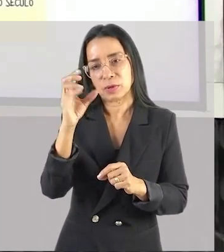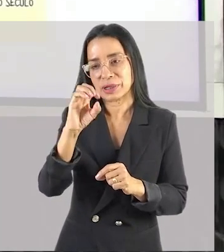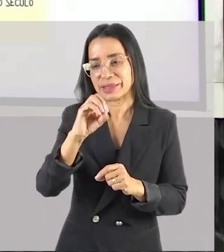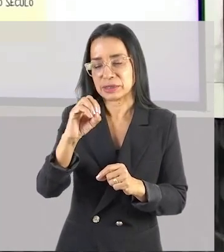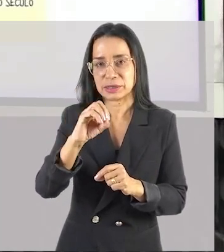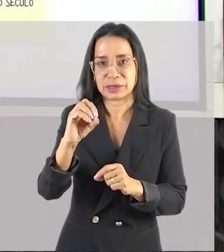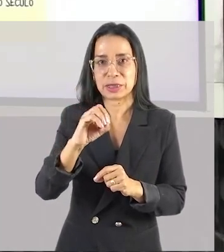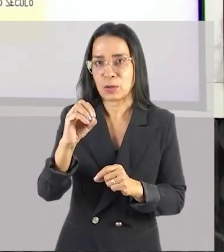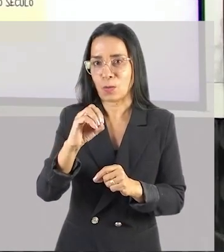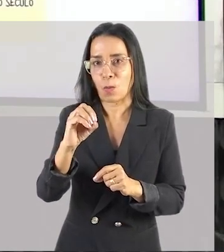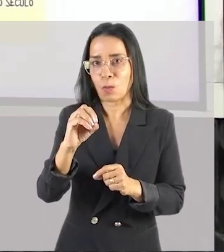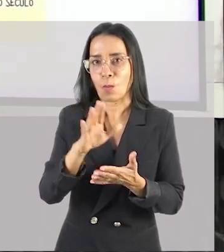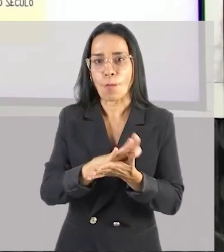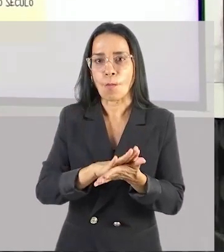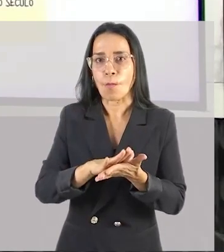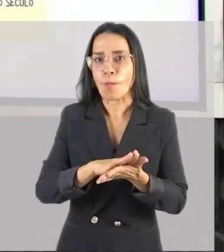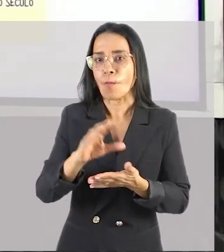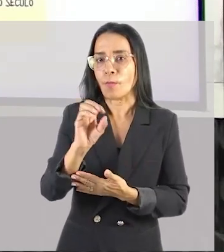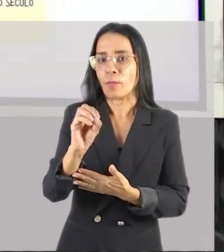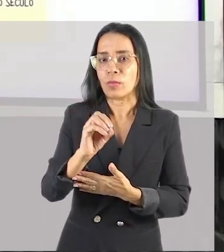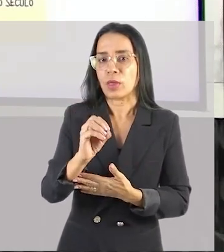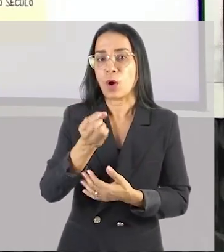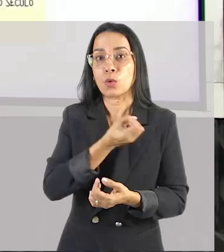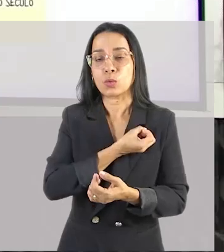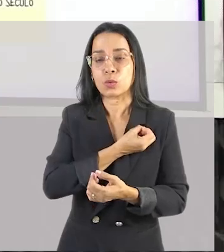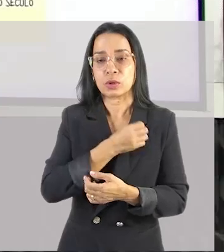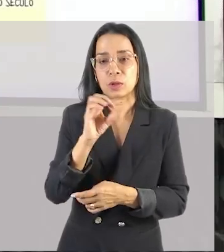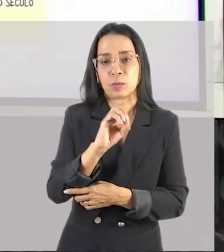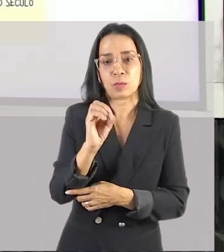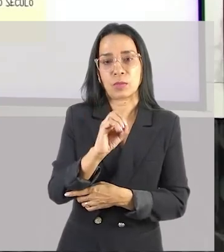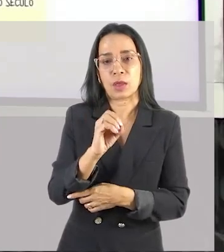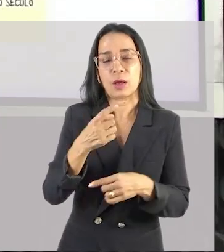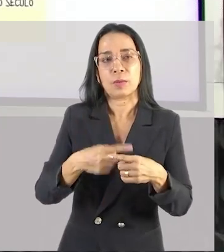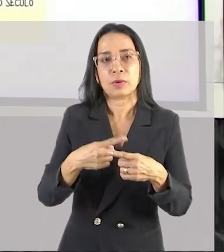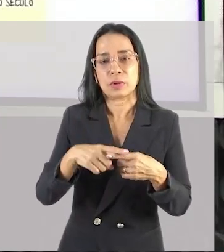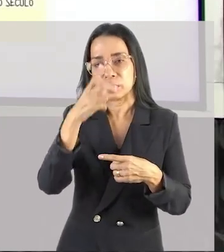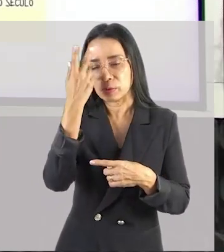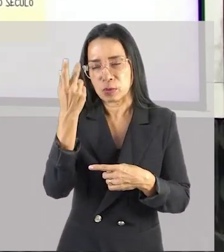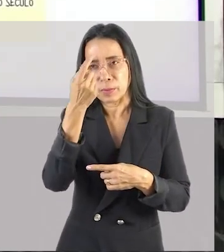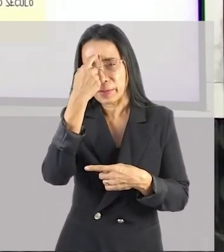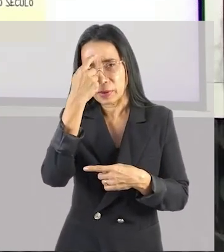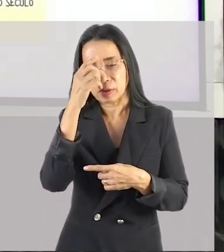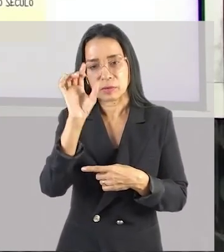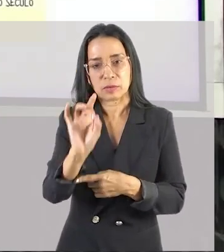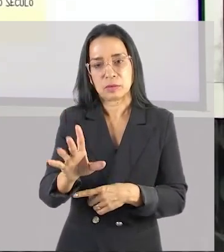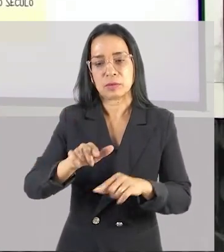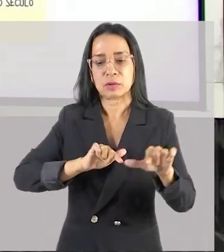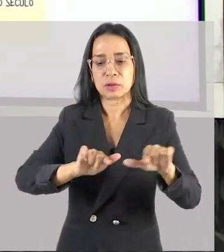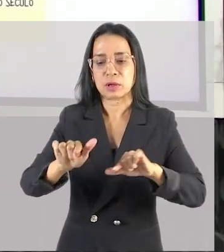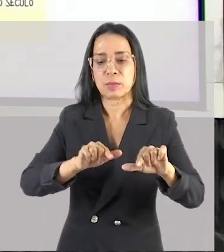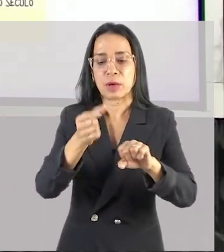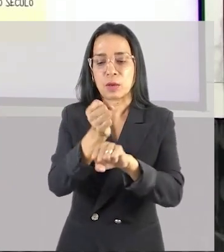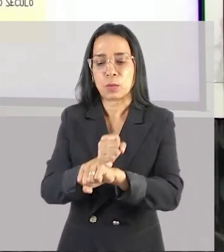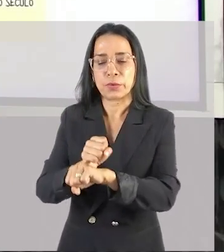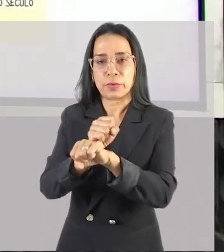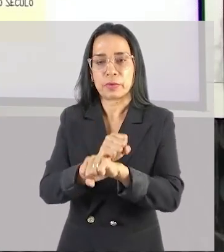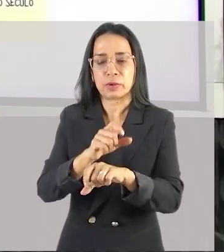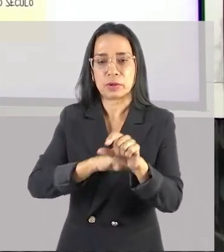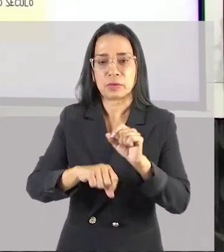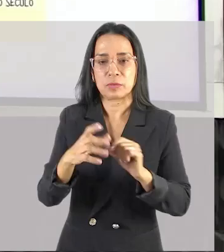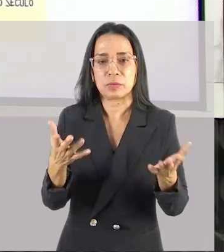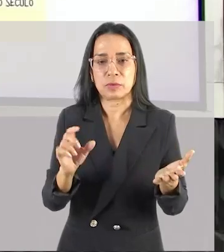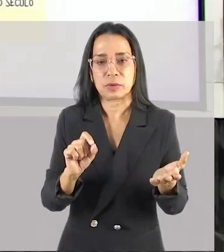zerou, porque as pessoas pensavam que era só sobre trabalho escravo, porque um dos textos motivadores falava